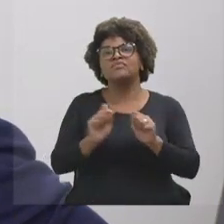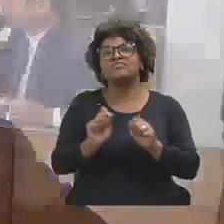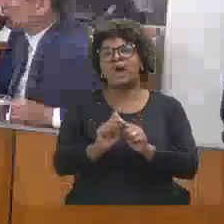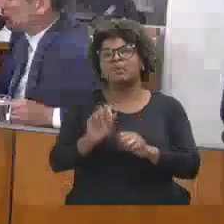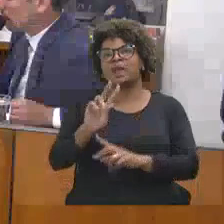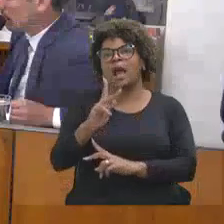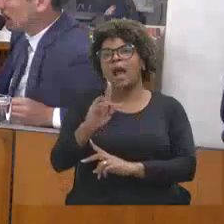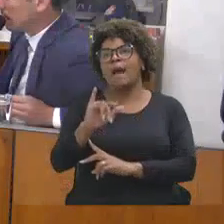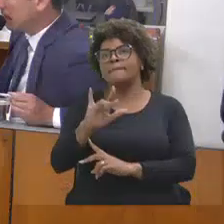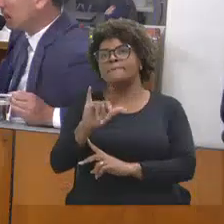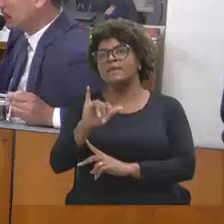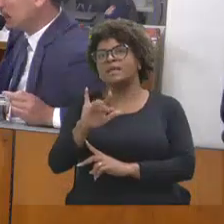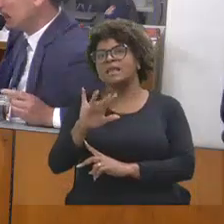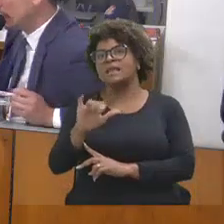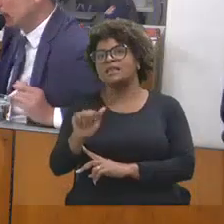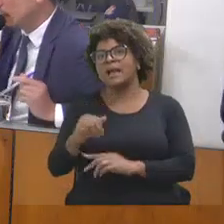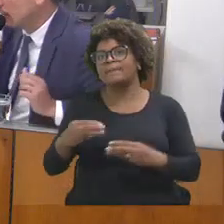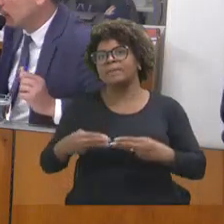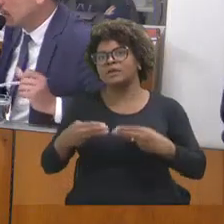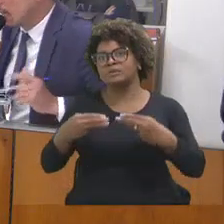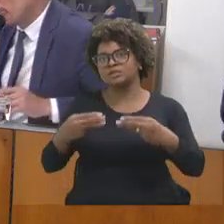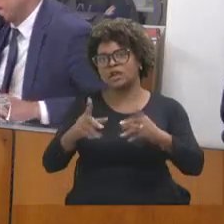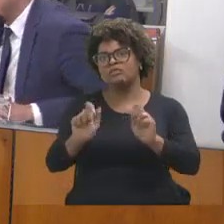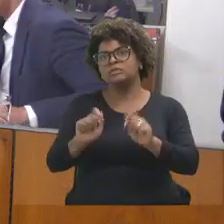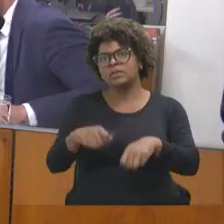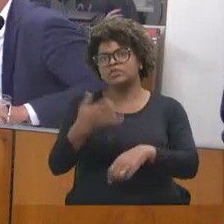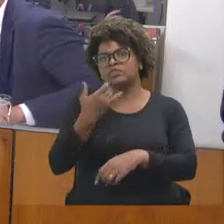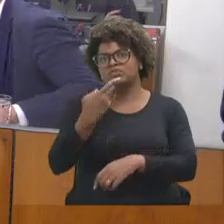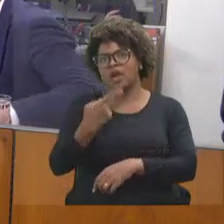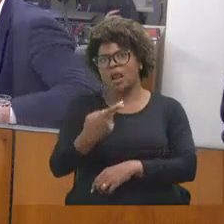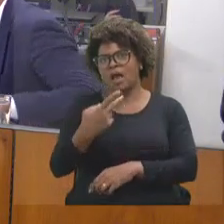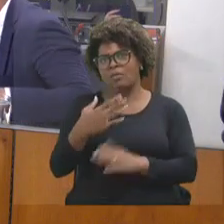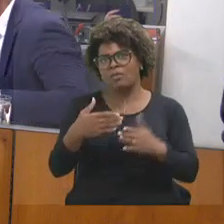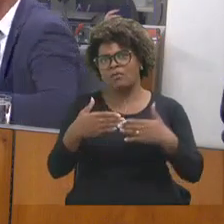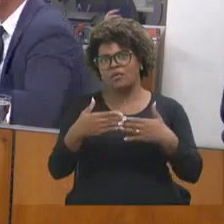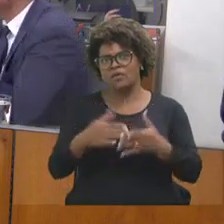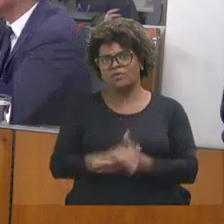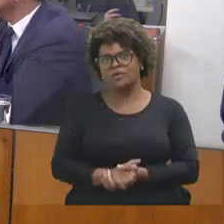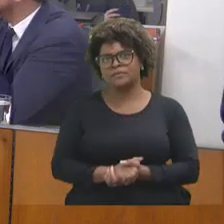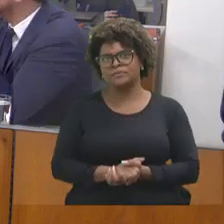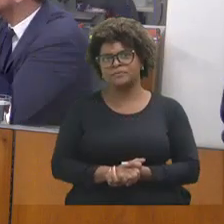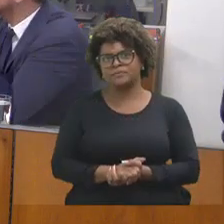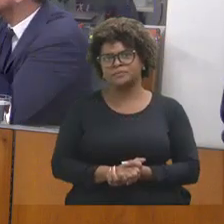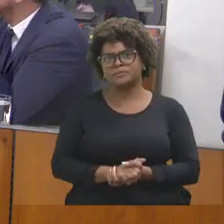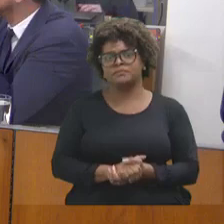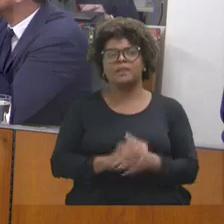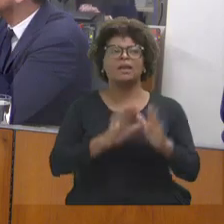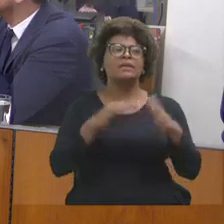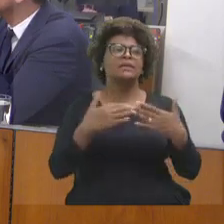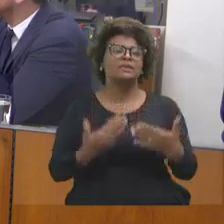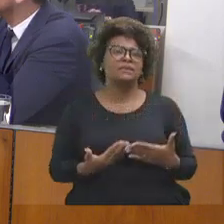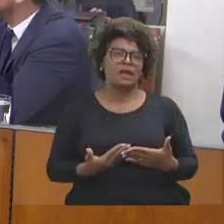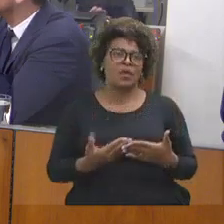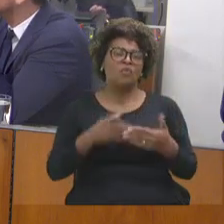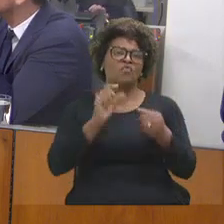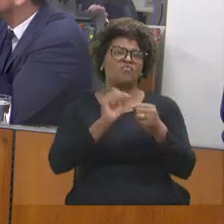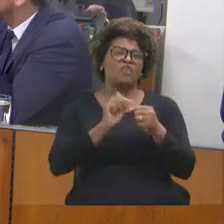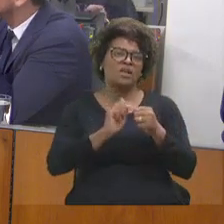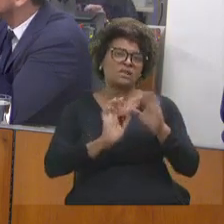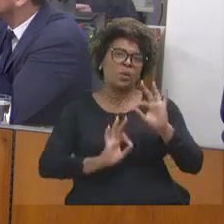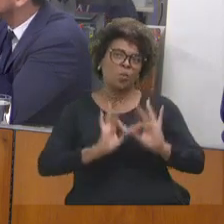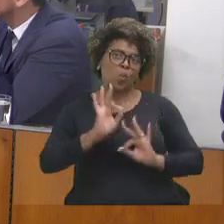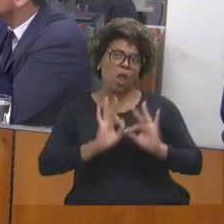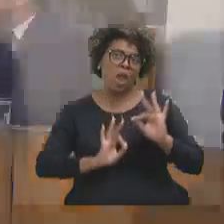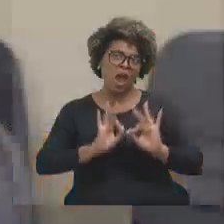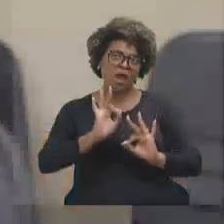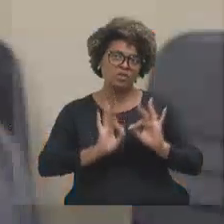disso ensinar por favor o reajuste de portas vale para todos os hospitais do valora tanto